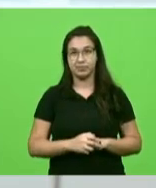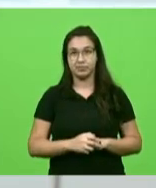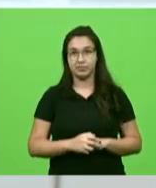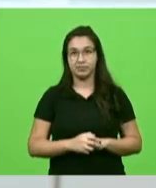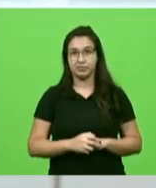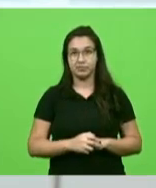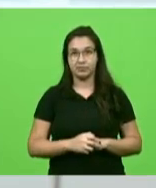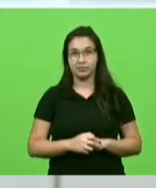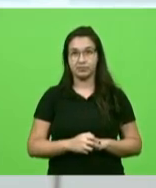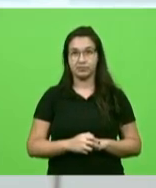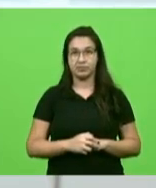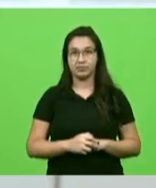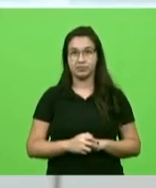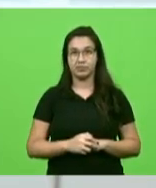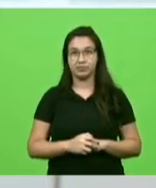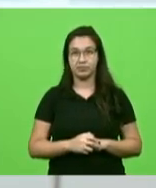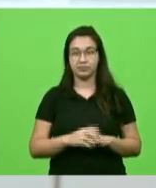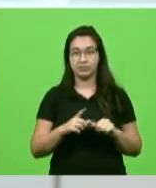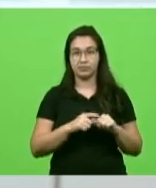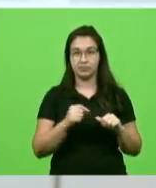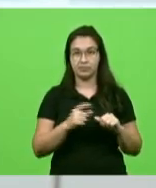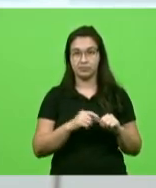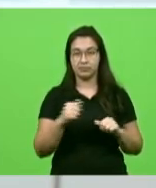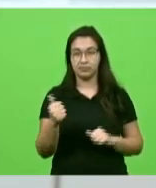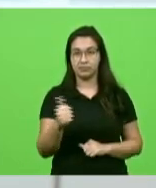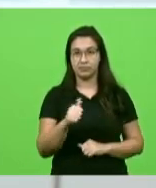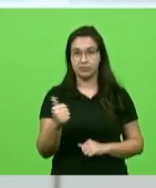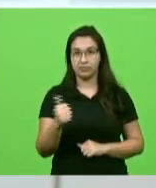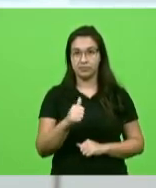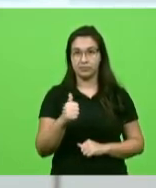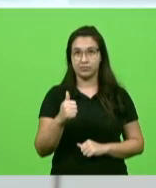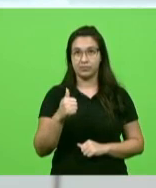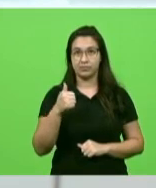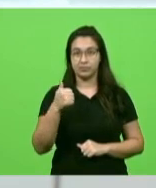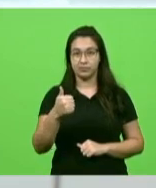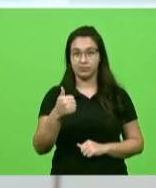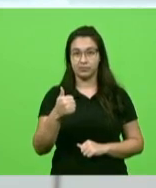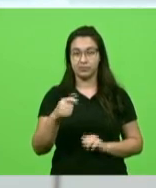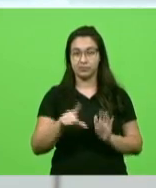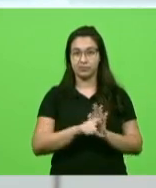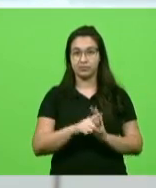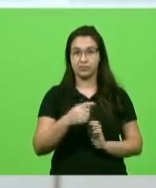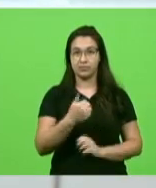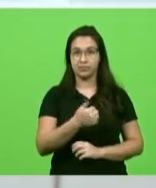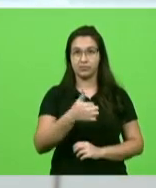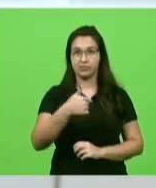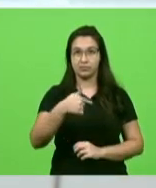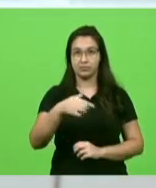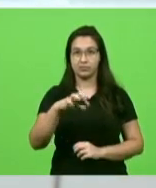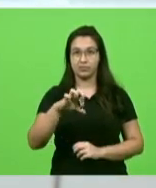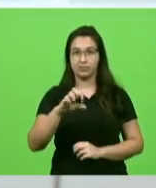eu comia de 19 artigo 11 da Lei 1079/50